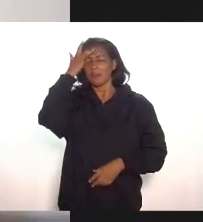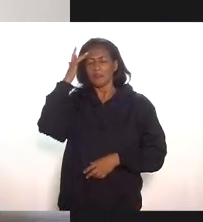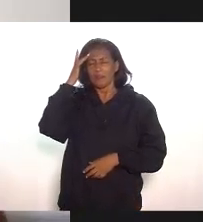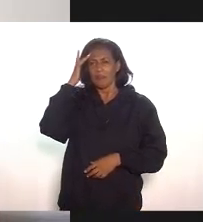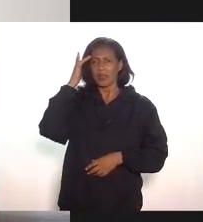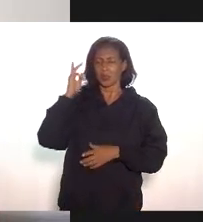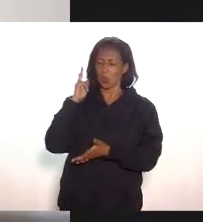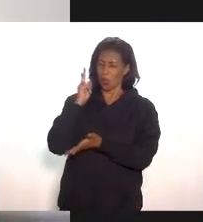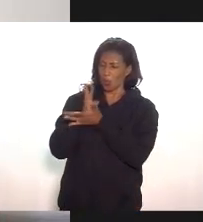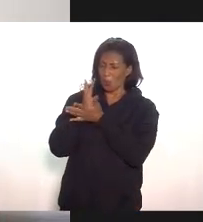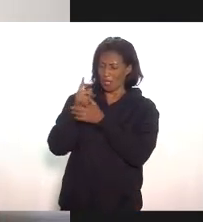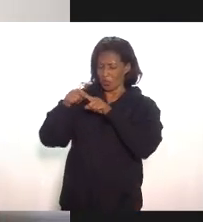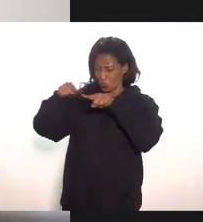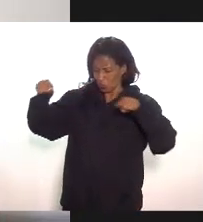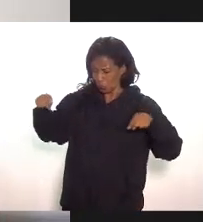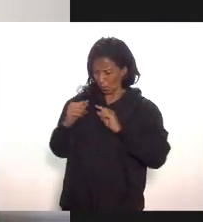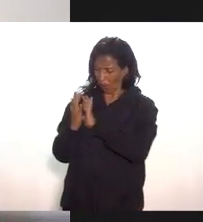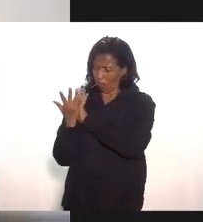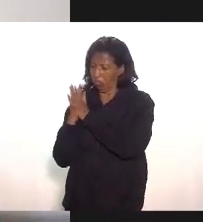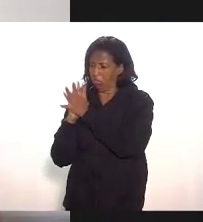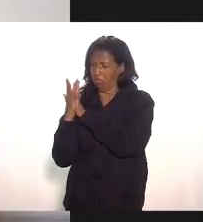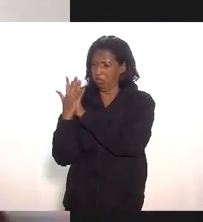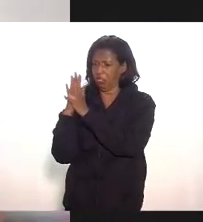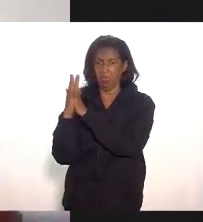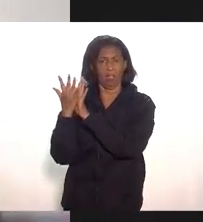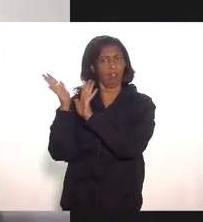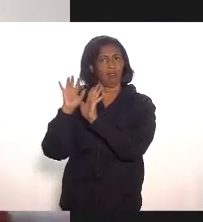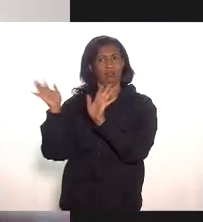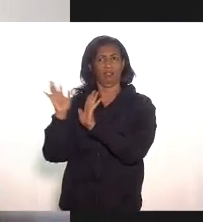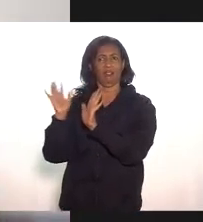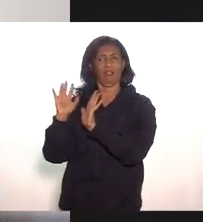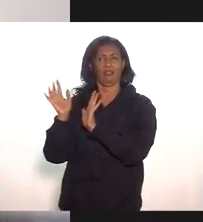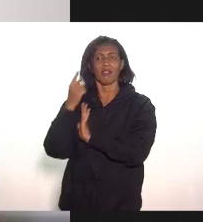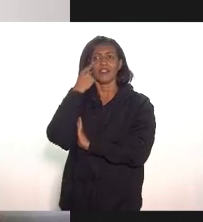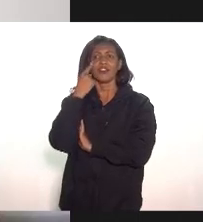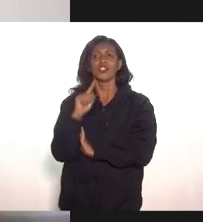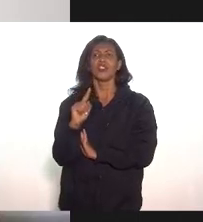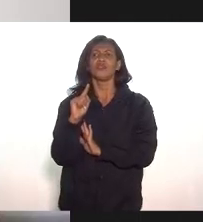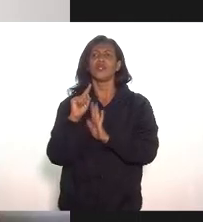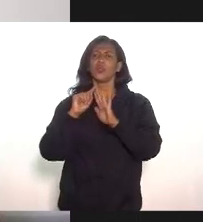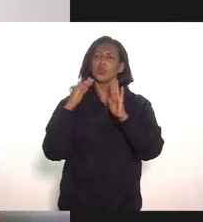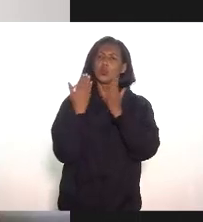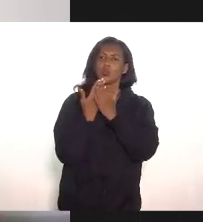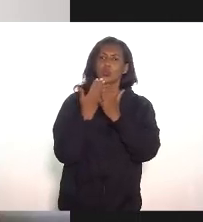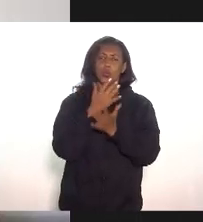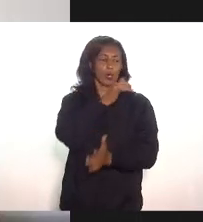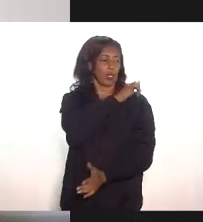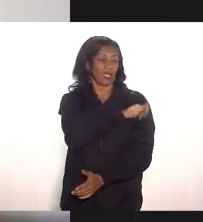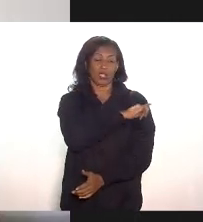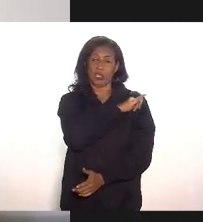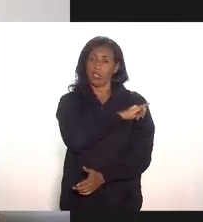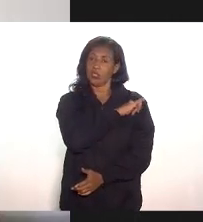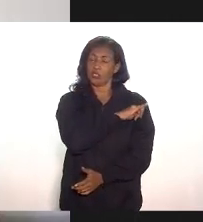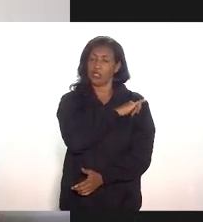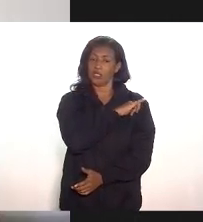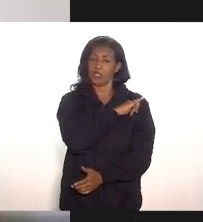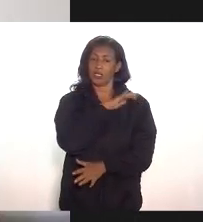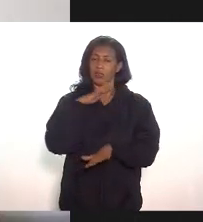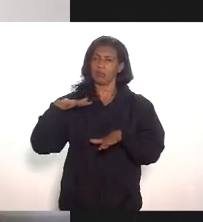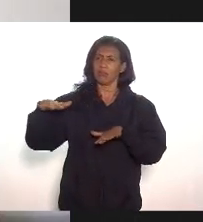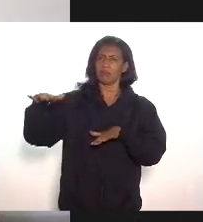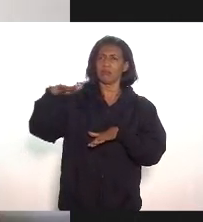pessoas no mesmo espaço. A gente viu, as escolas do Rio de Janeiro foram todas, a maior parte dessas